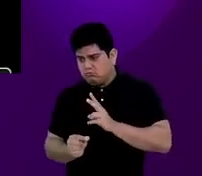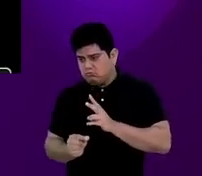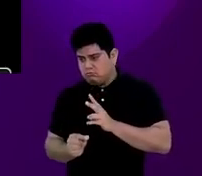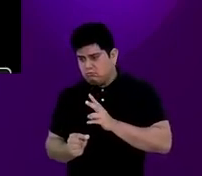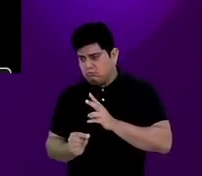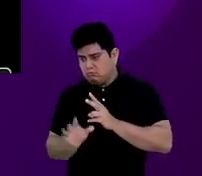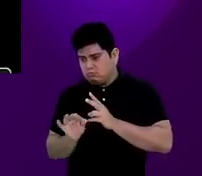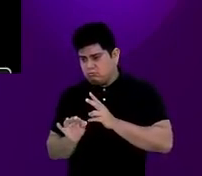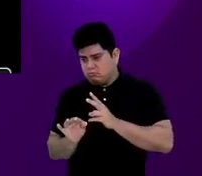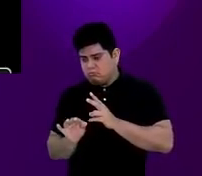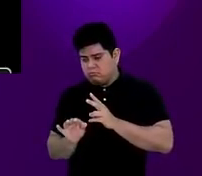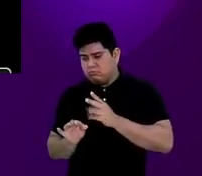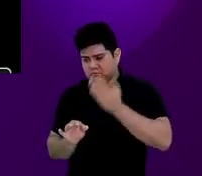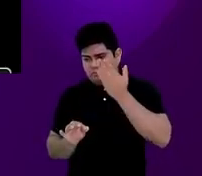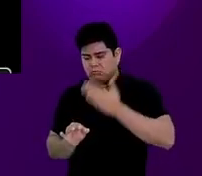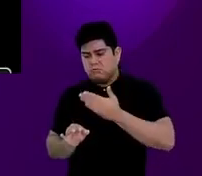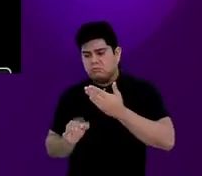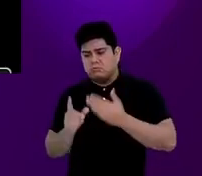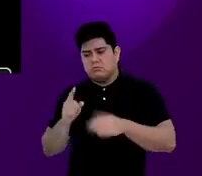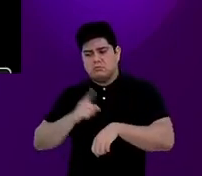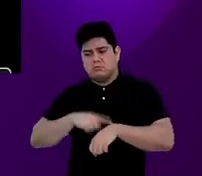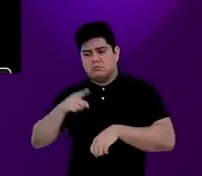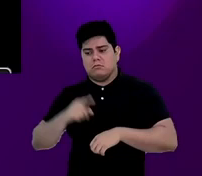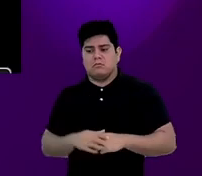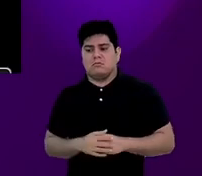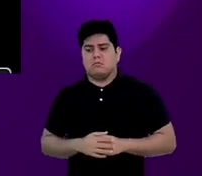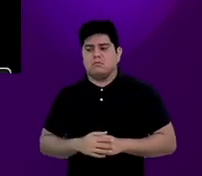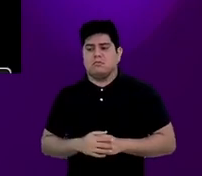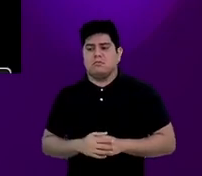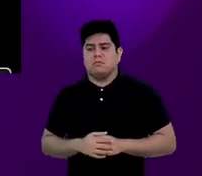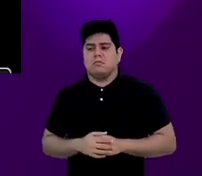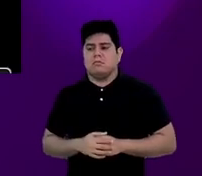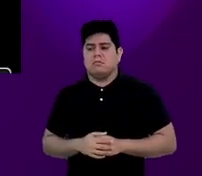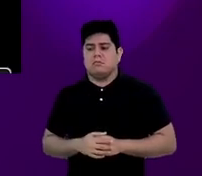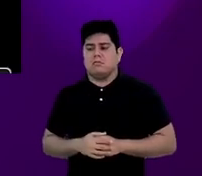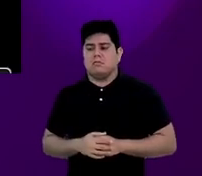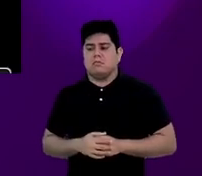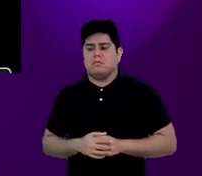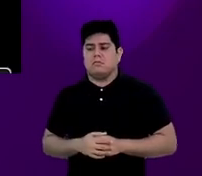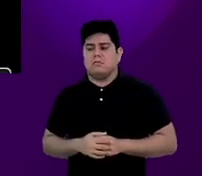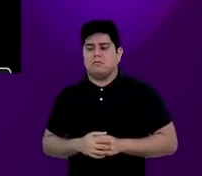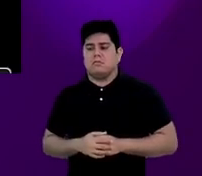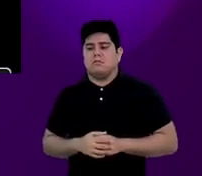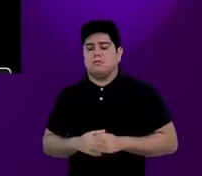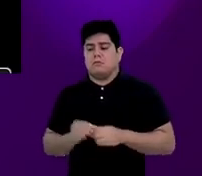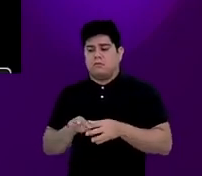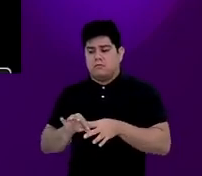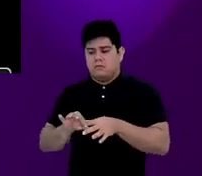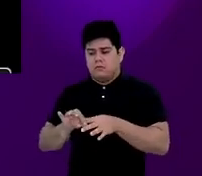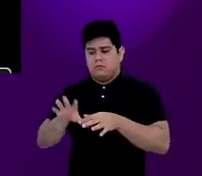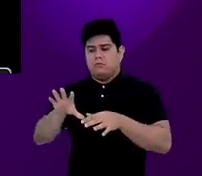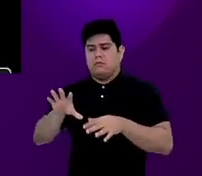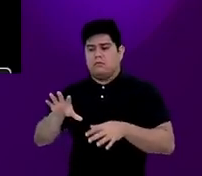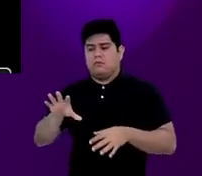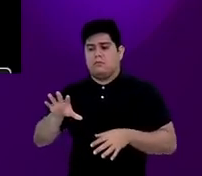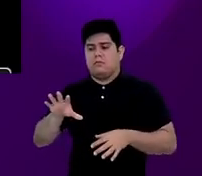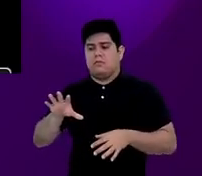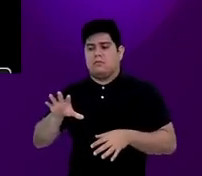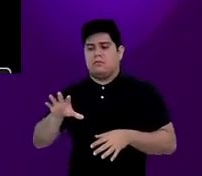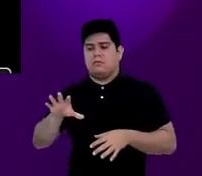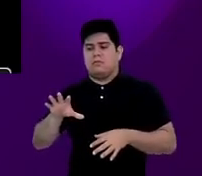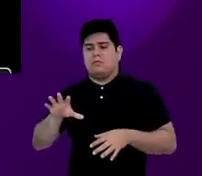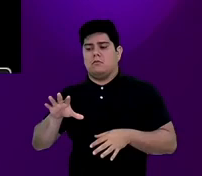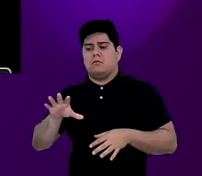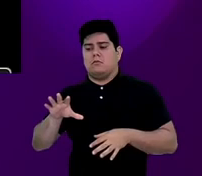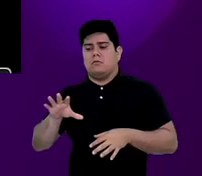clampeada para demonstrar a reperfusão em tempo real. Então, quando a gente abre essa artéria, você vai ver que o parênquima do